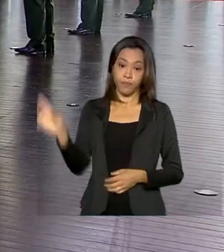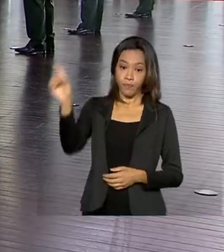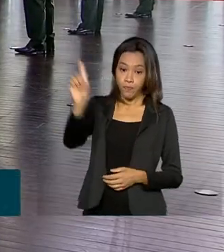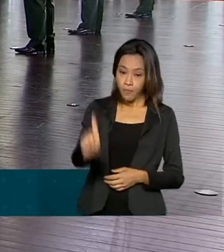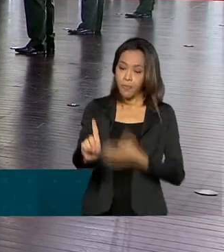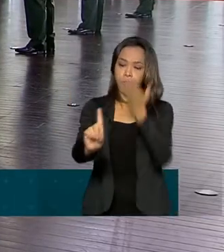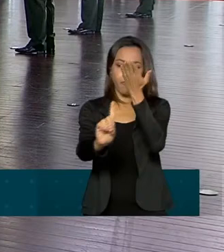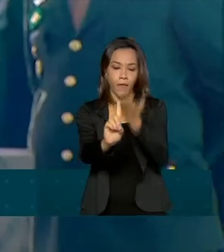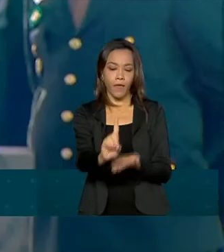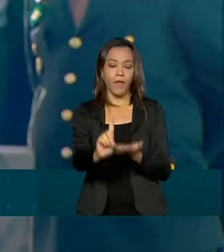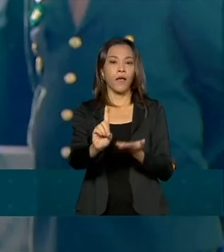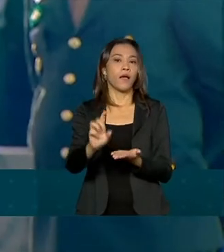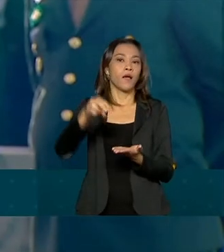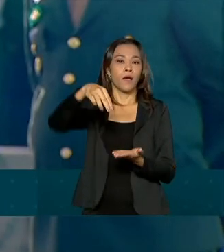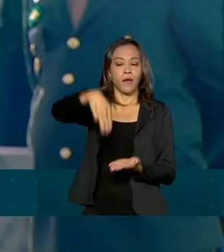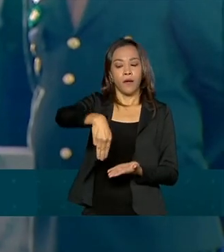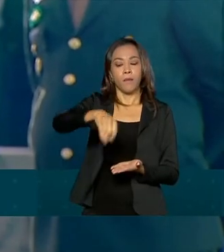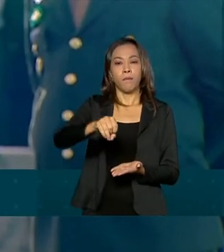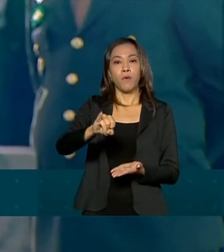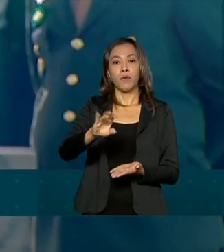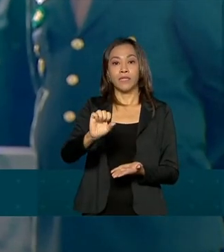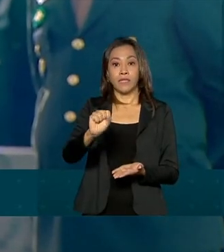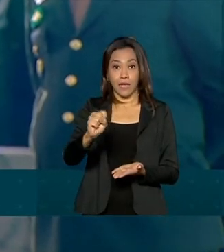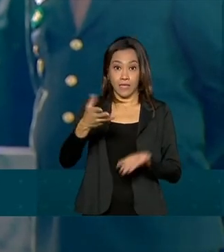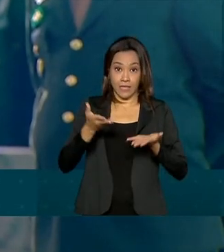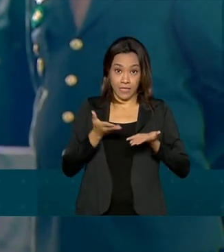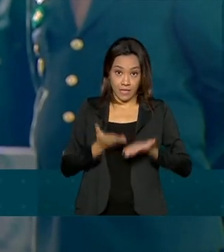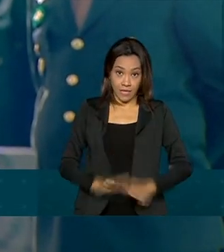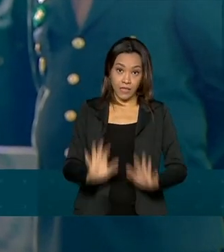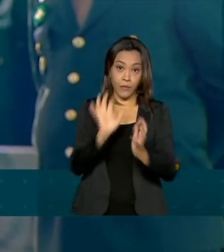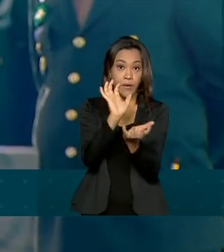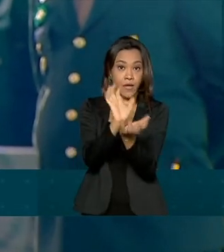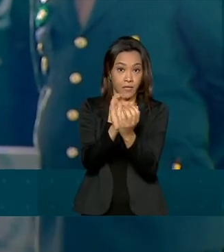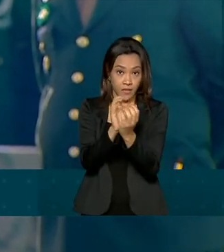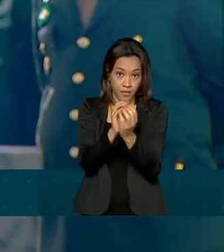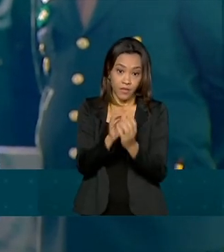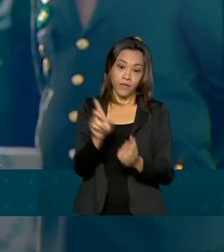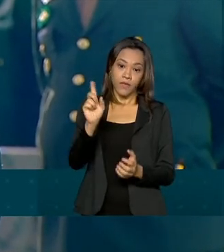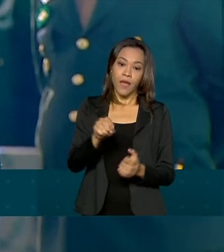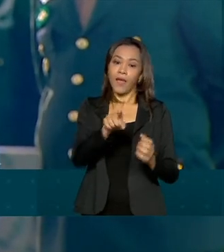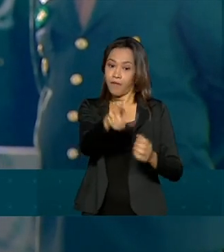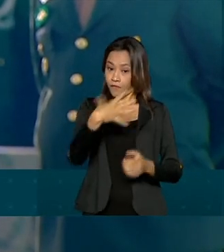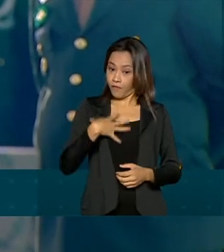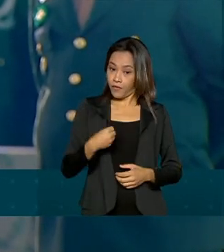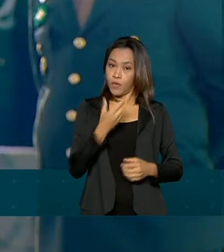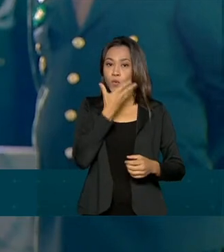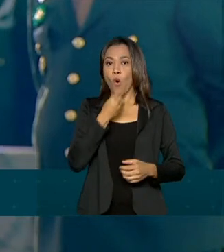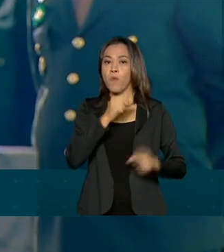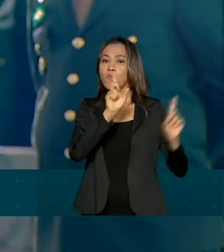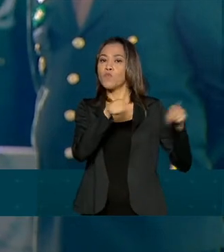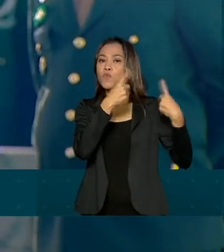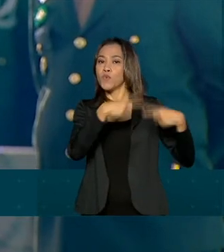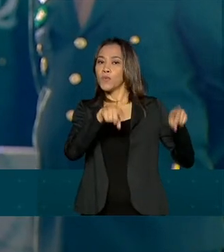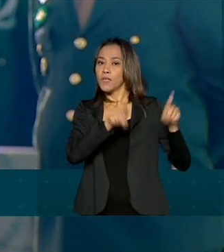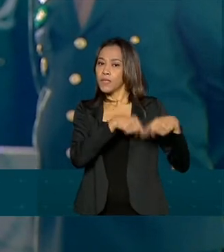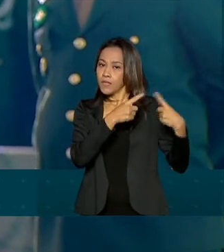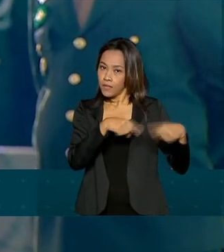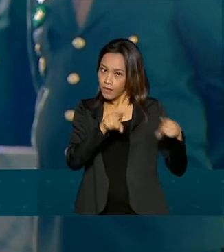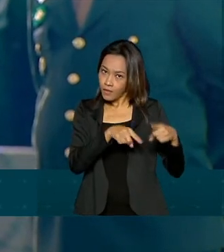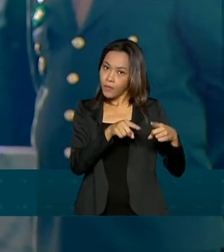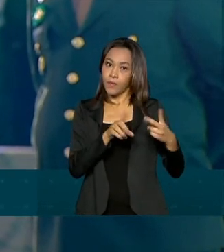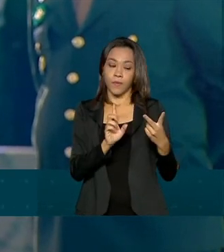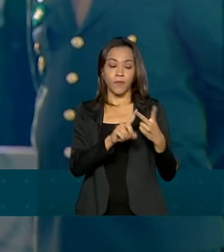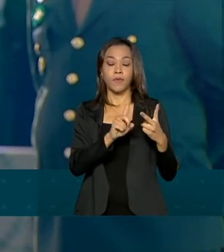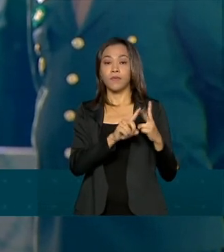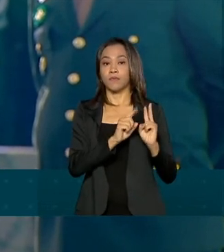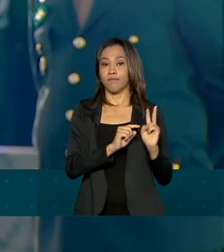Junior natural de Recife Pernambuco filho do Capitão músico da Aeronáutica Moisés da Paixão e